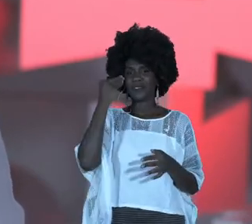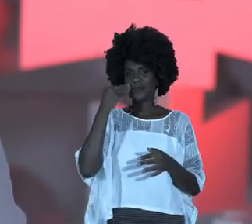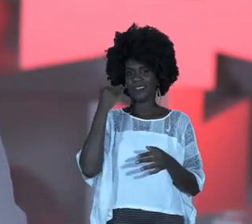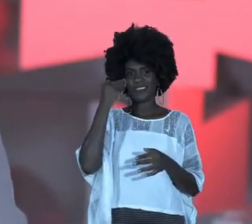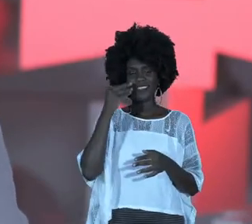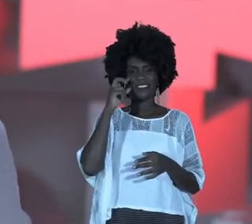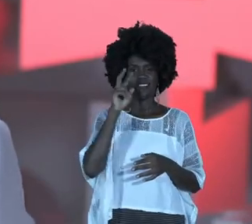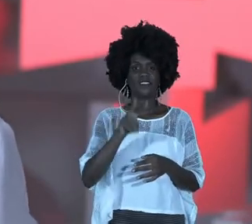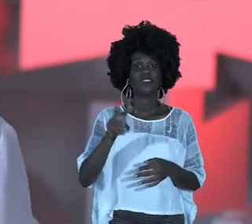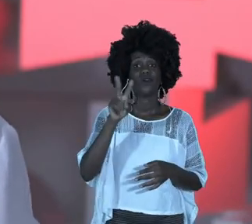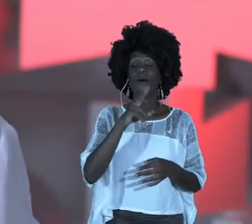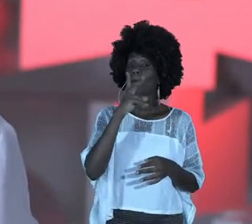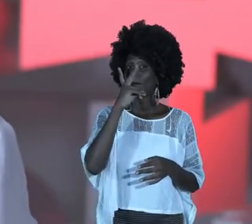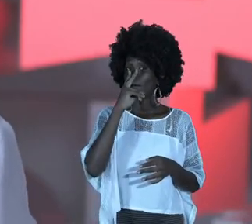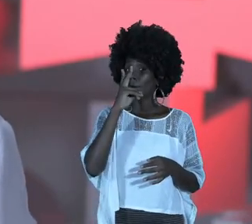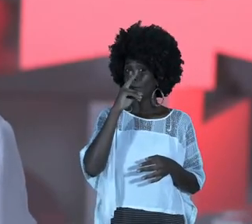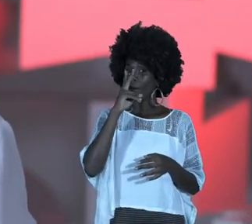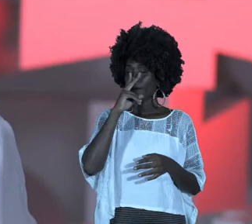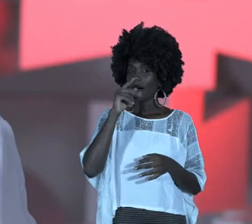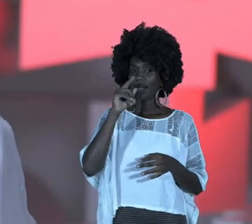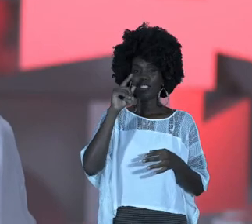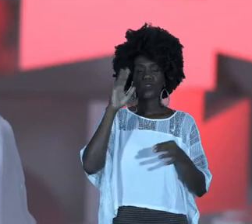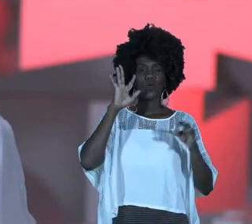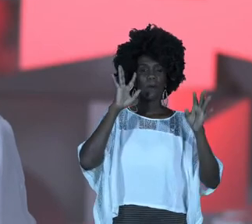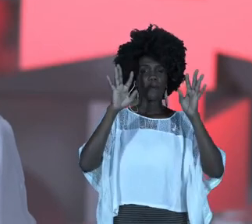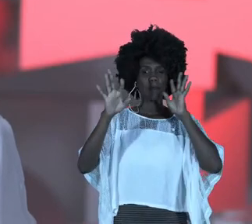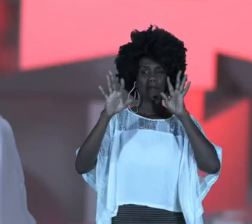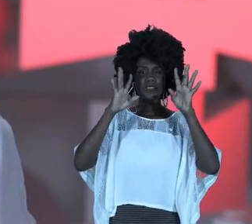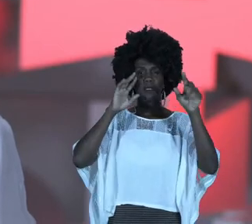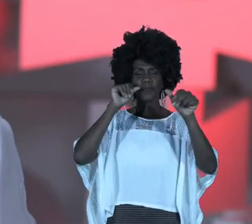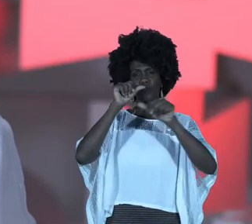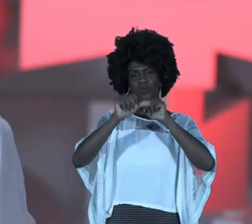visual. Então, como se modelasse um pensamento para